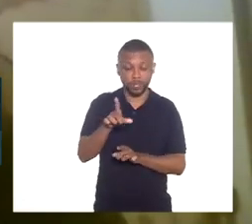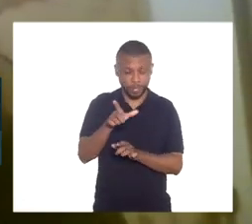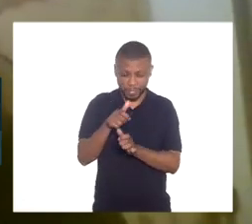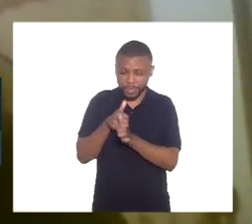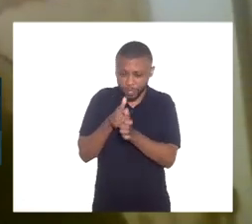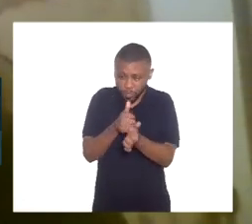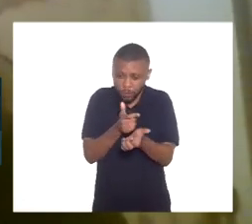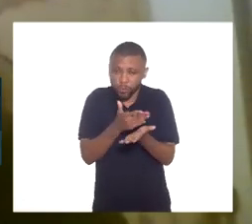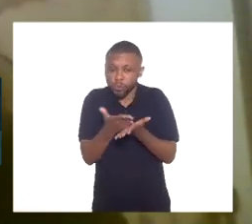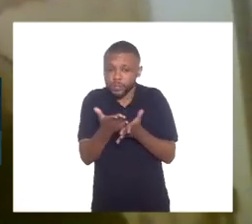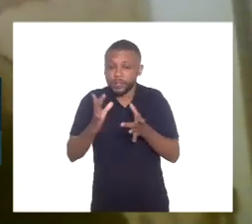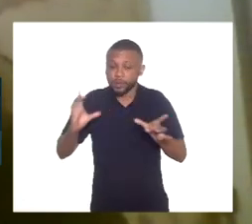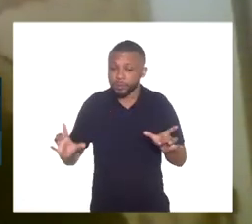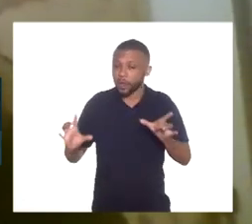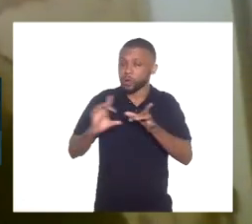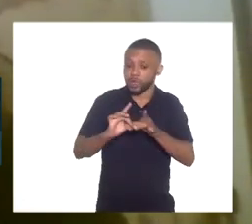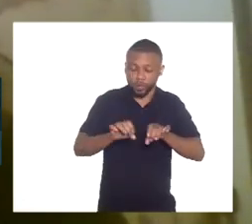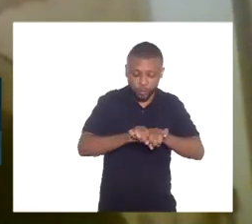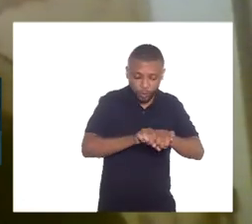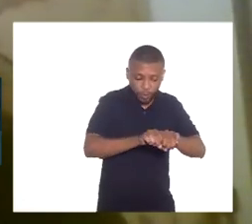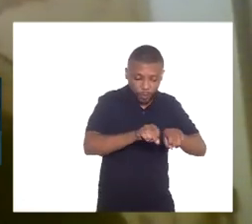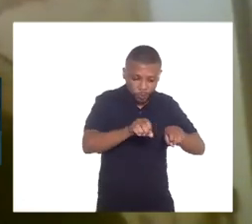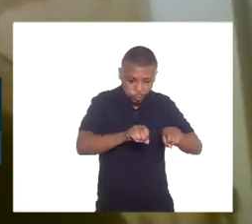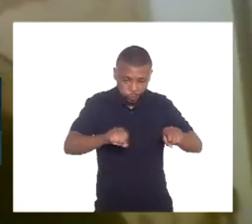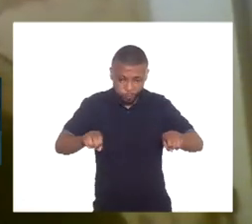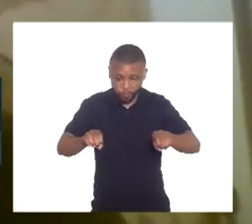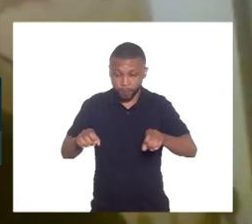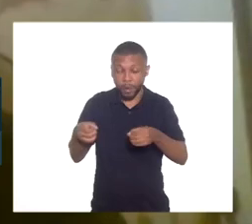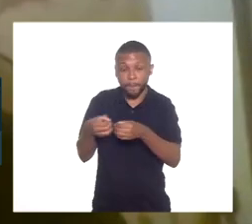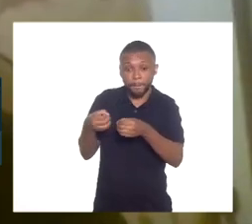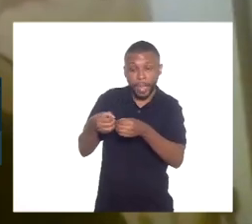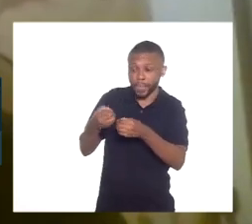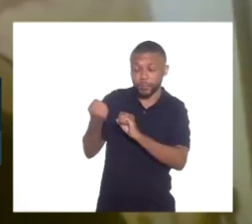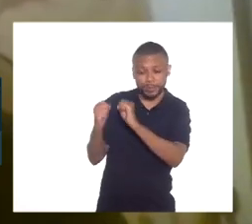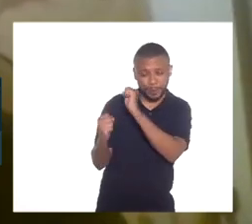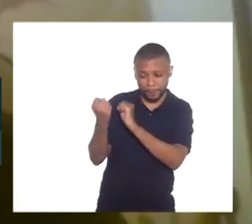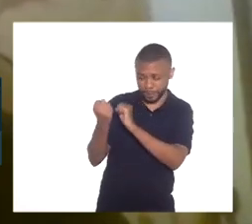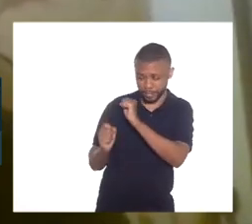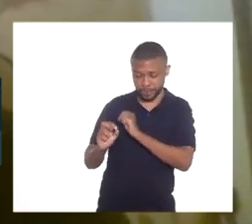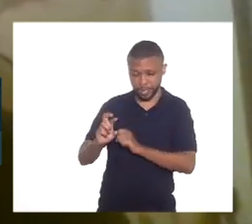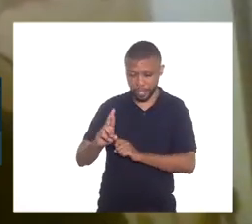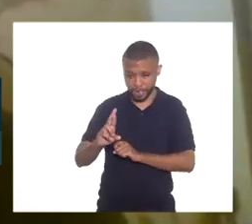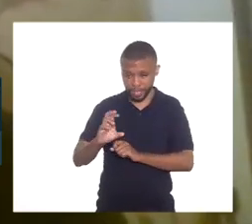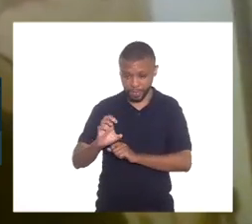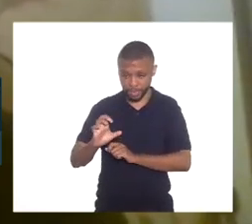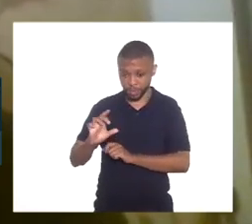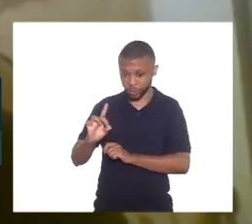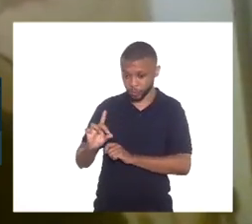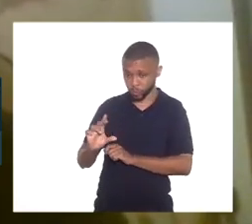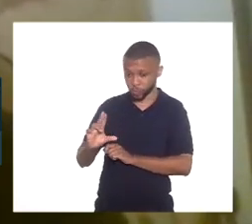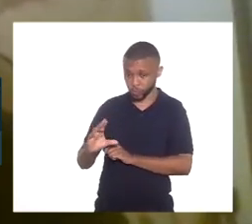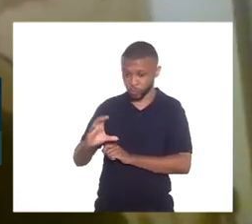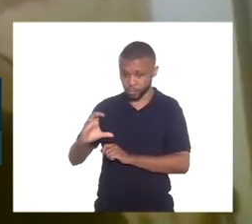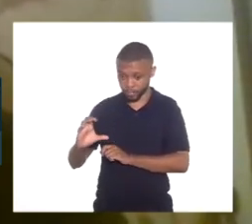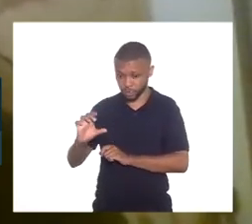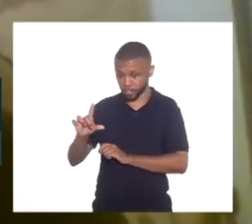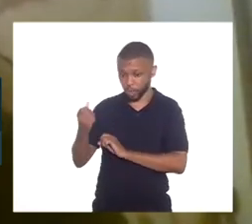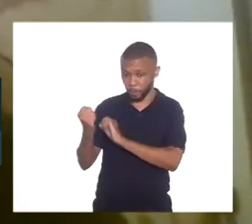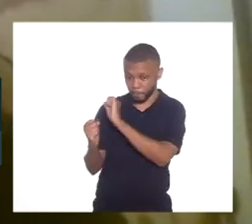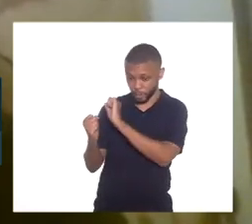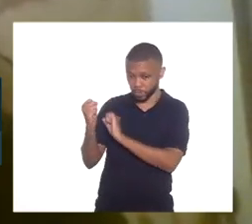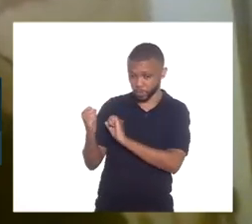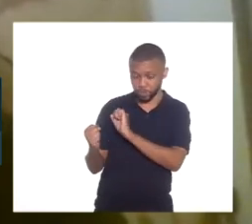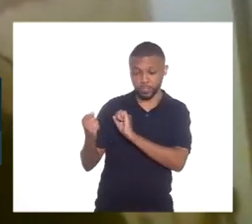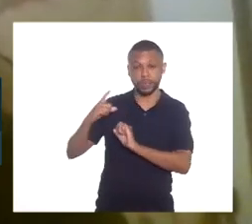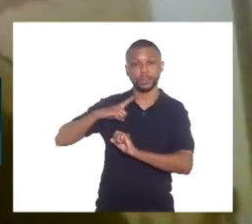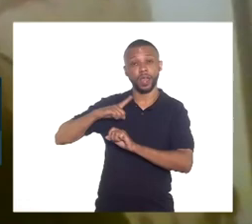de gasoduto ali de perto da Reduque para o Porto do Açu. É um gasoduto de iniciativa